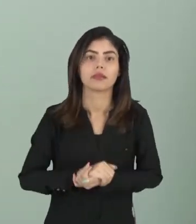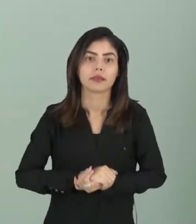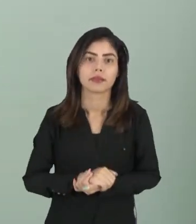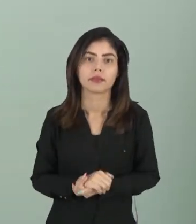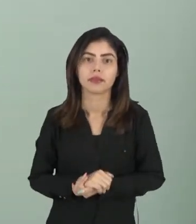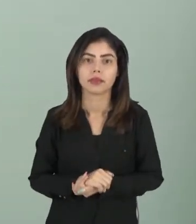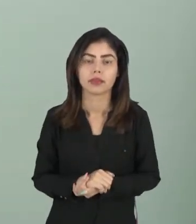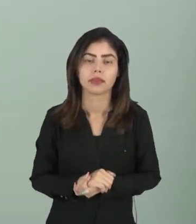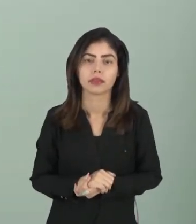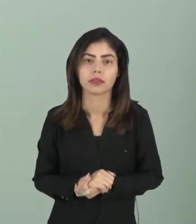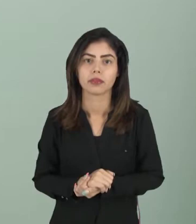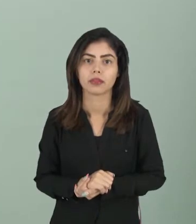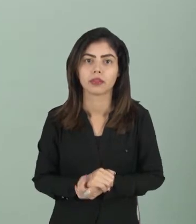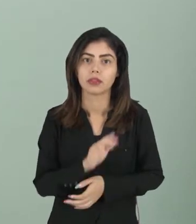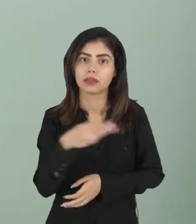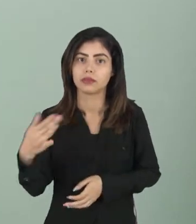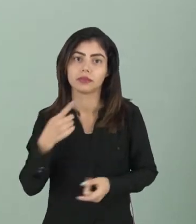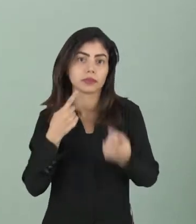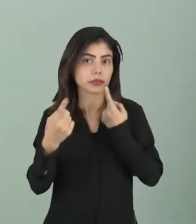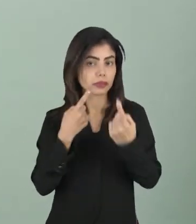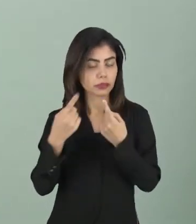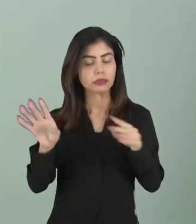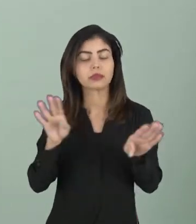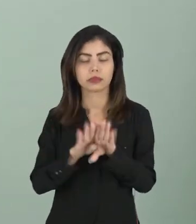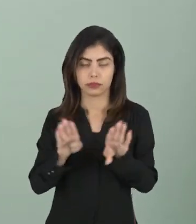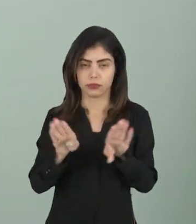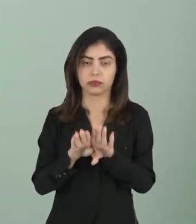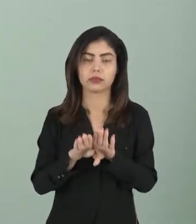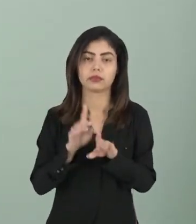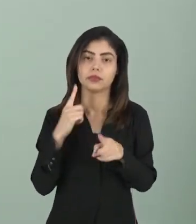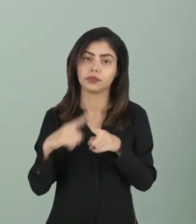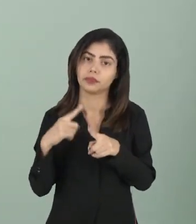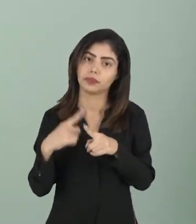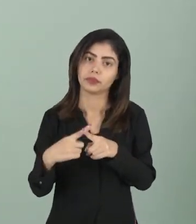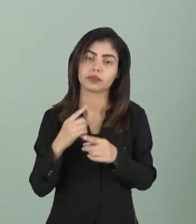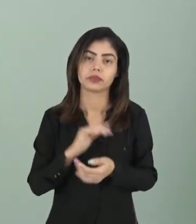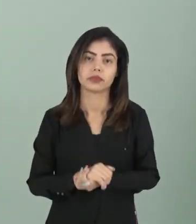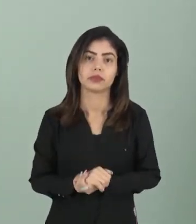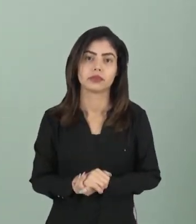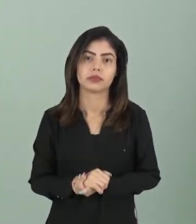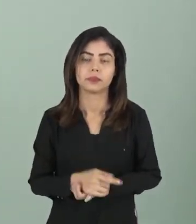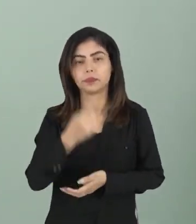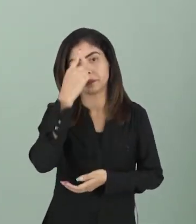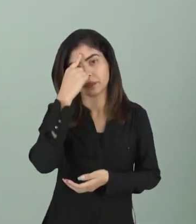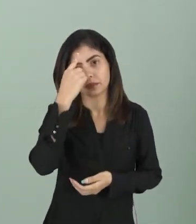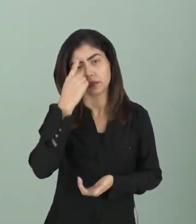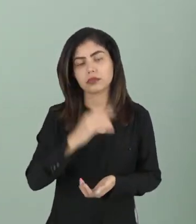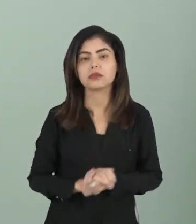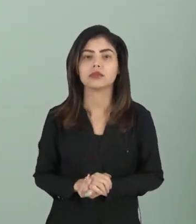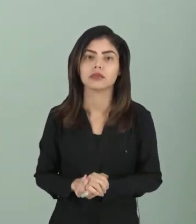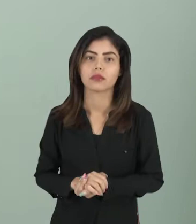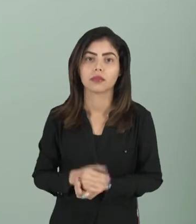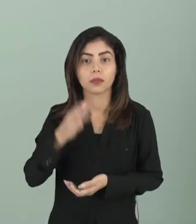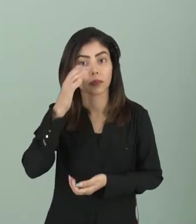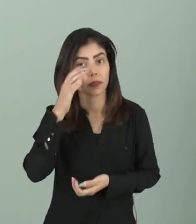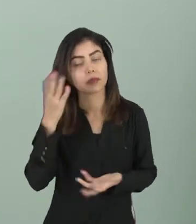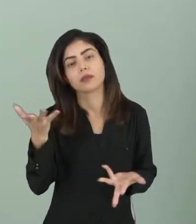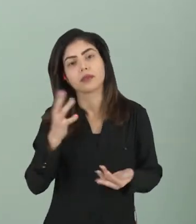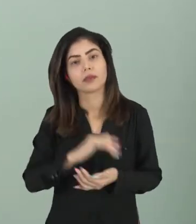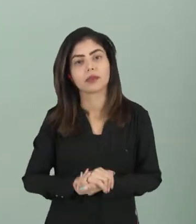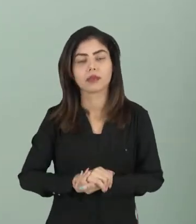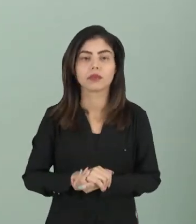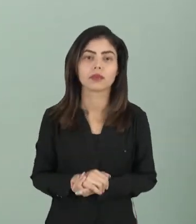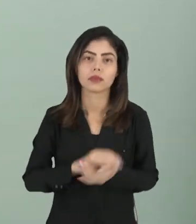o pessoal e quando tem discussões também, porque tem esse interesse e curiosidades,